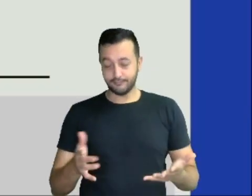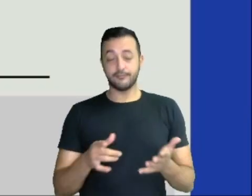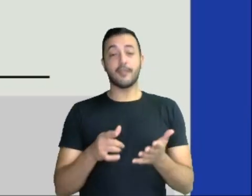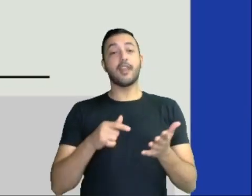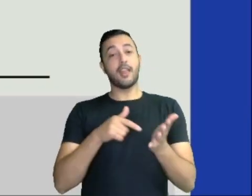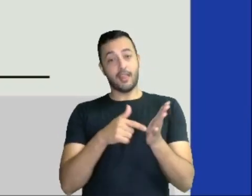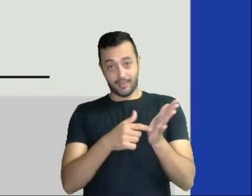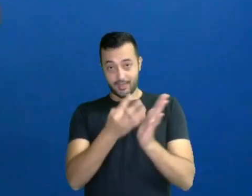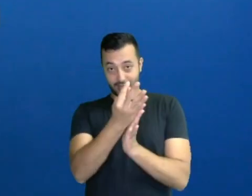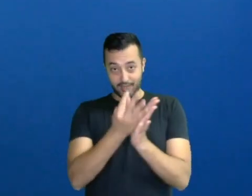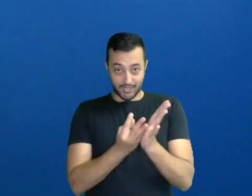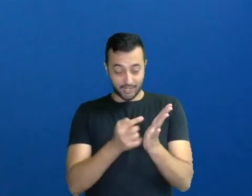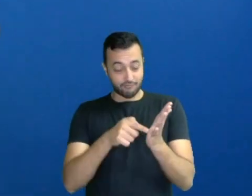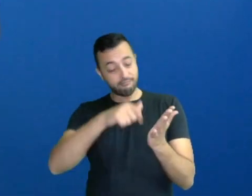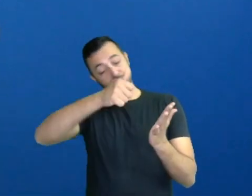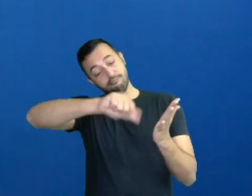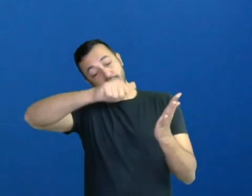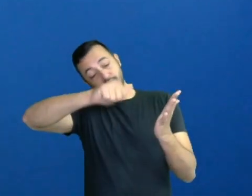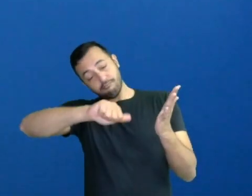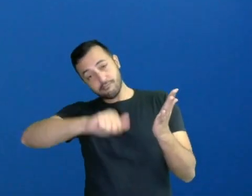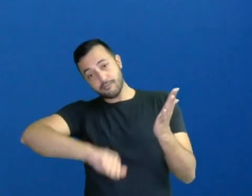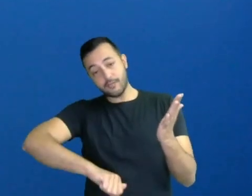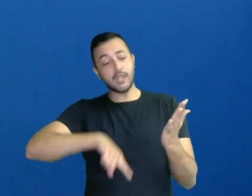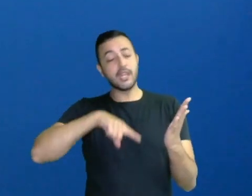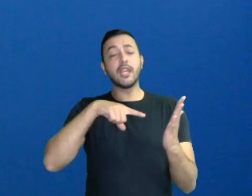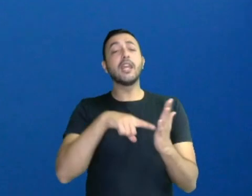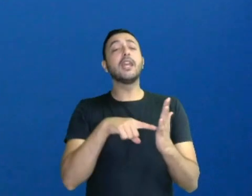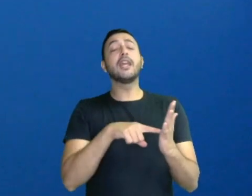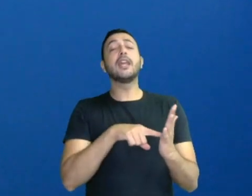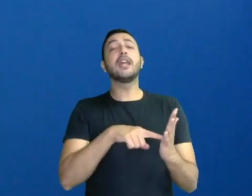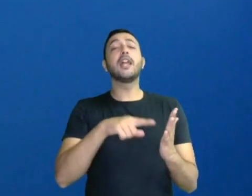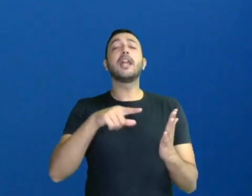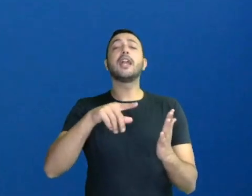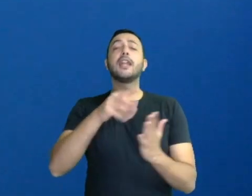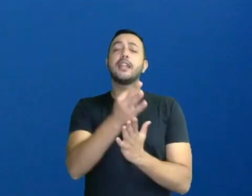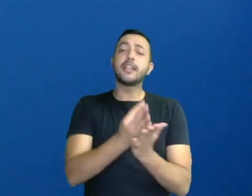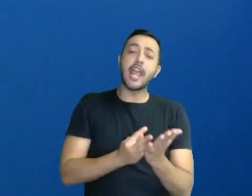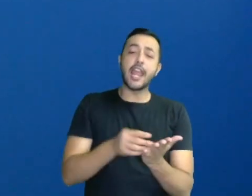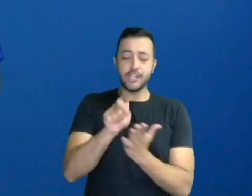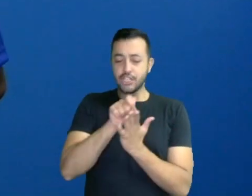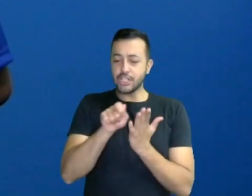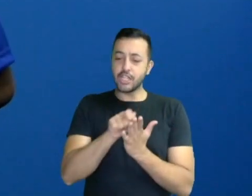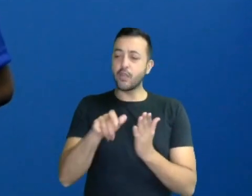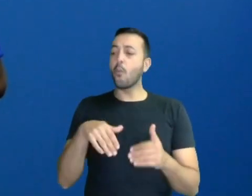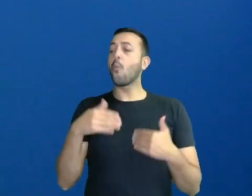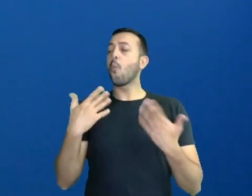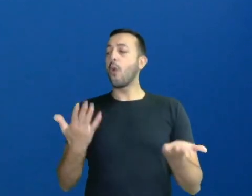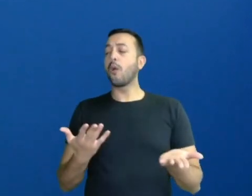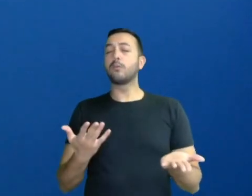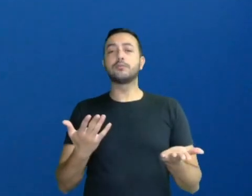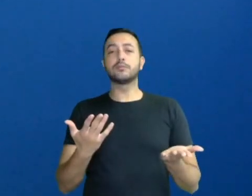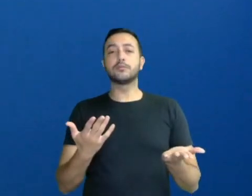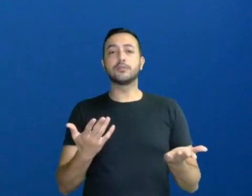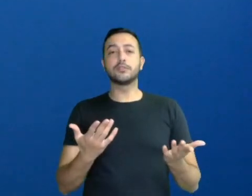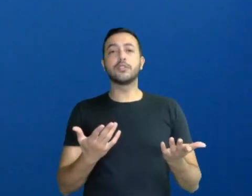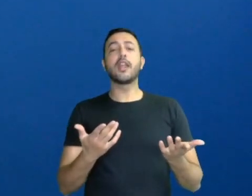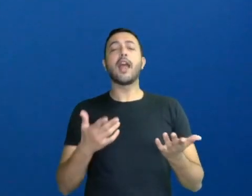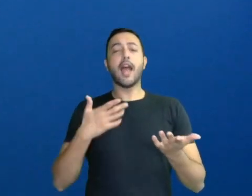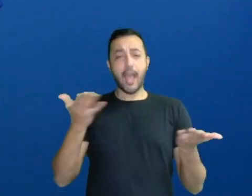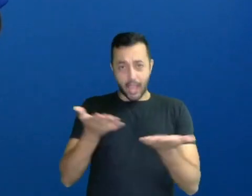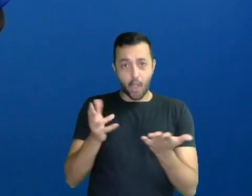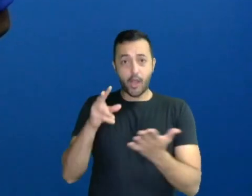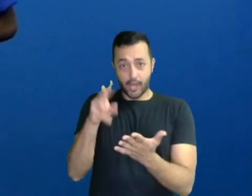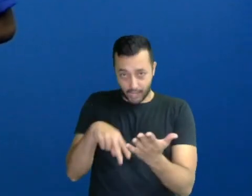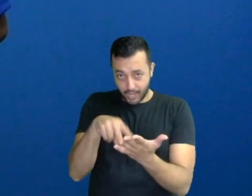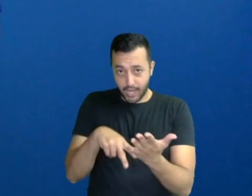analisar aqui o texto que texto foi escrito pelo senhor esqueleto que é que vocês acham que é isso que a gente